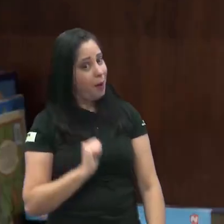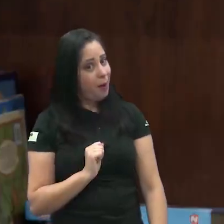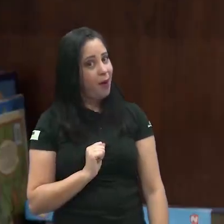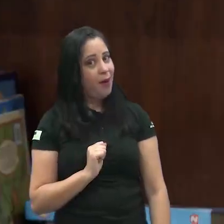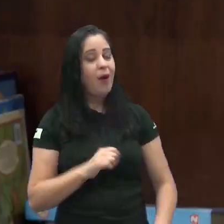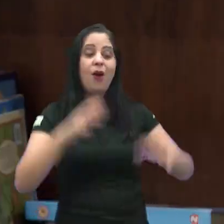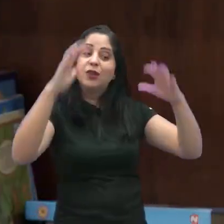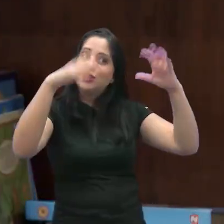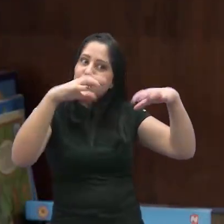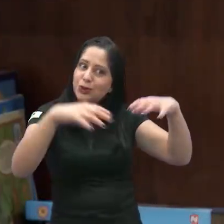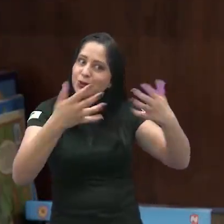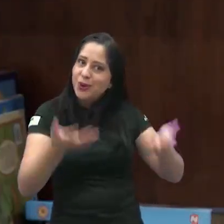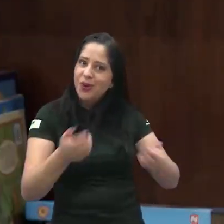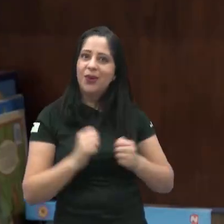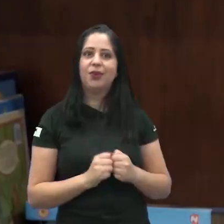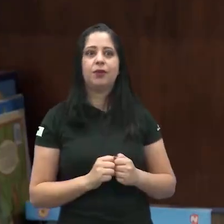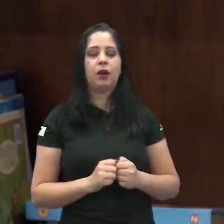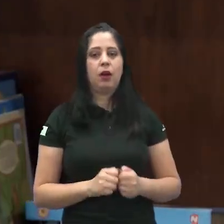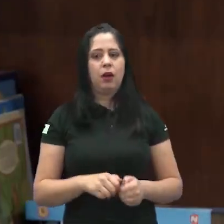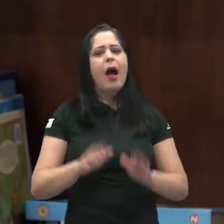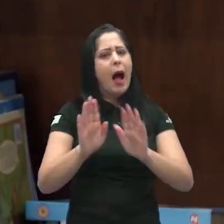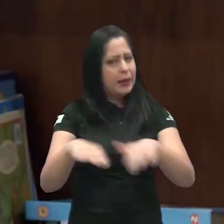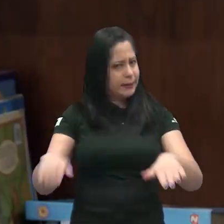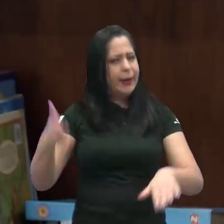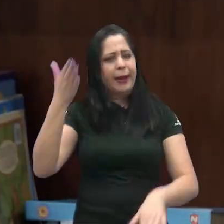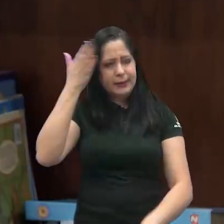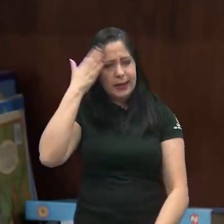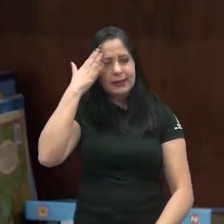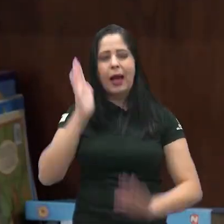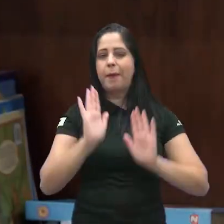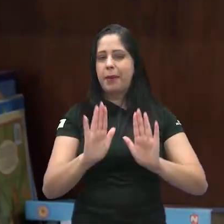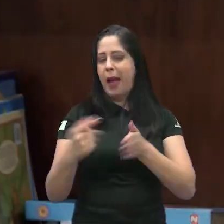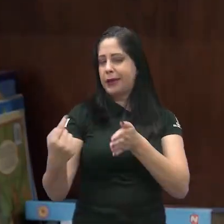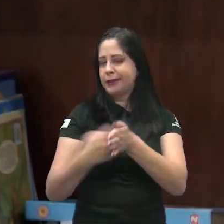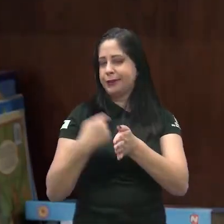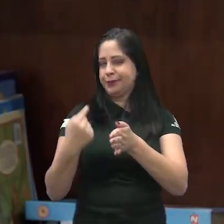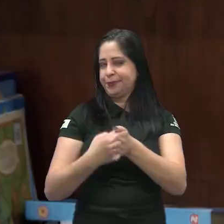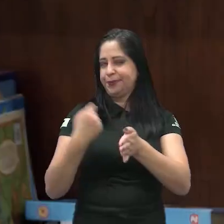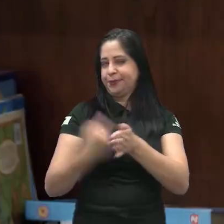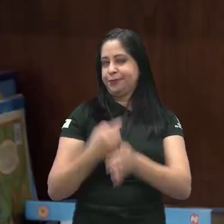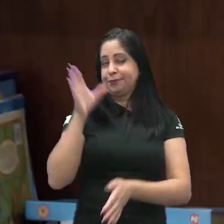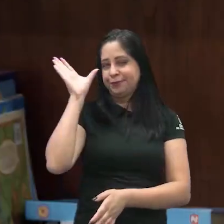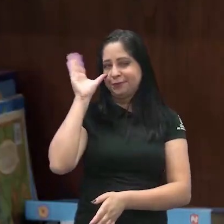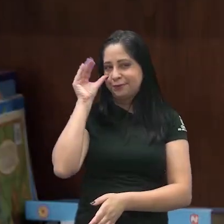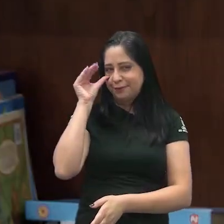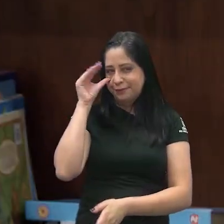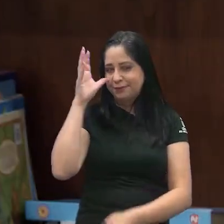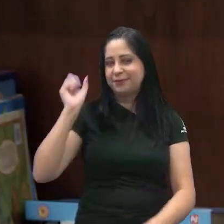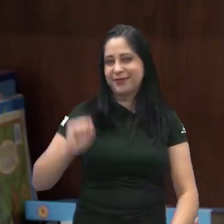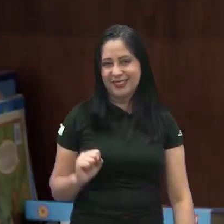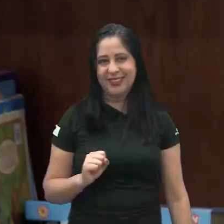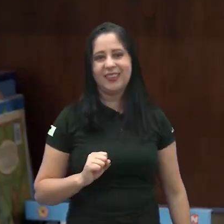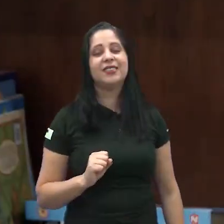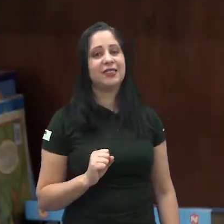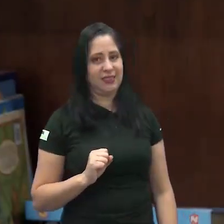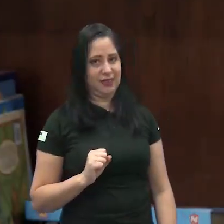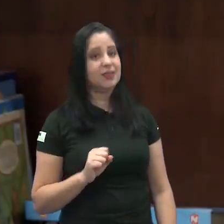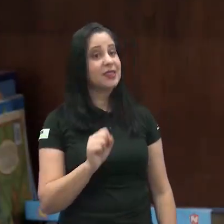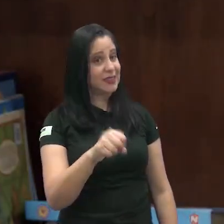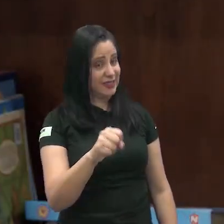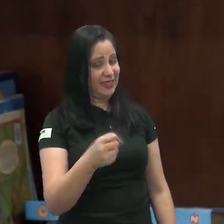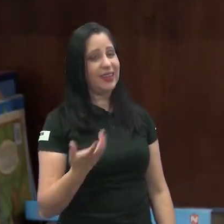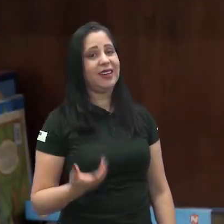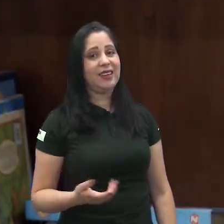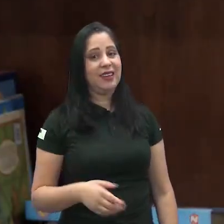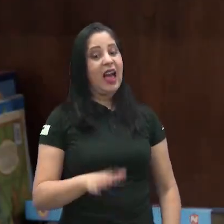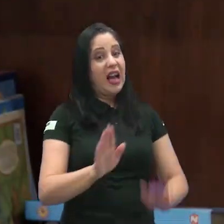Porque tá chovendo. Então, mesmo eles sabendo a resposta, eles querem ouvir da gente, né? O porquê, mesmo sabendo